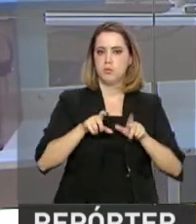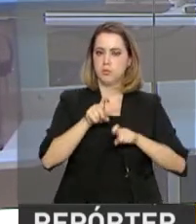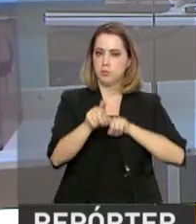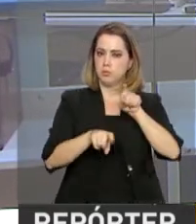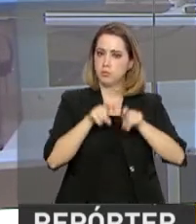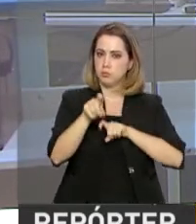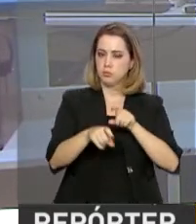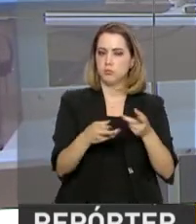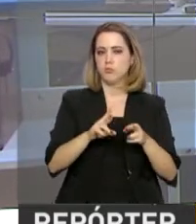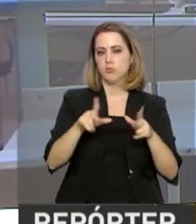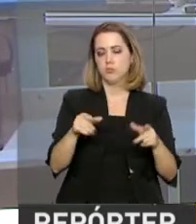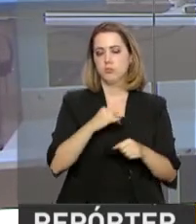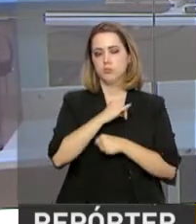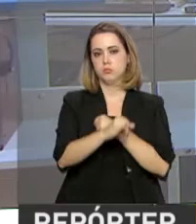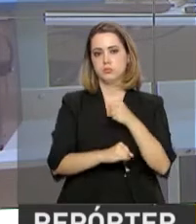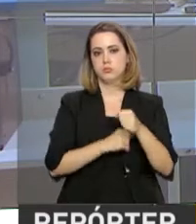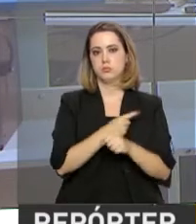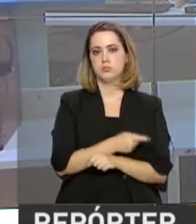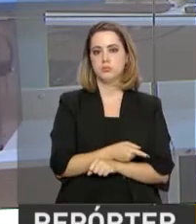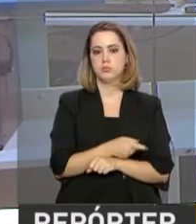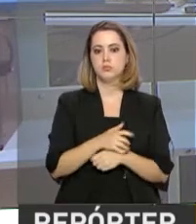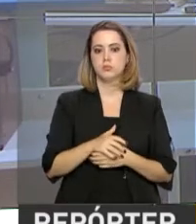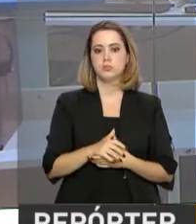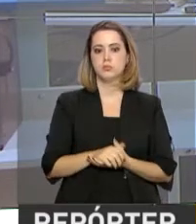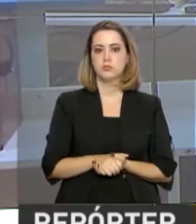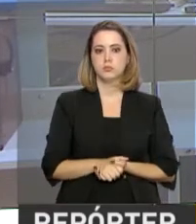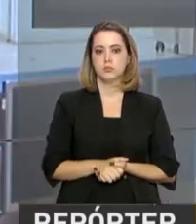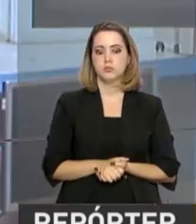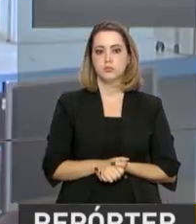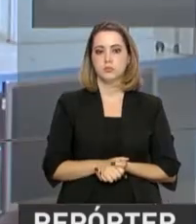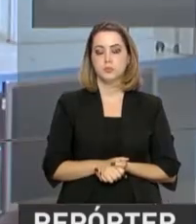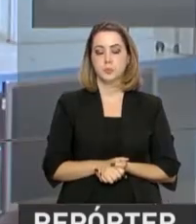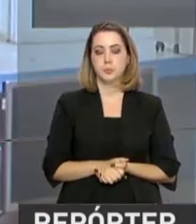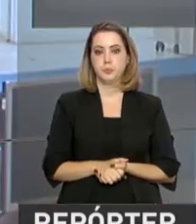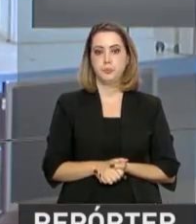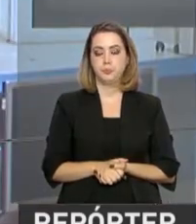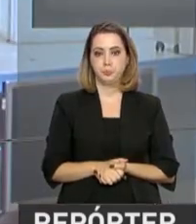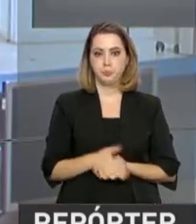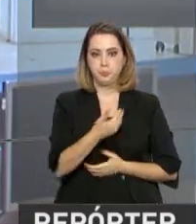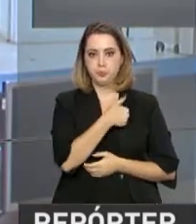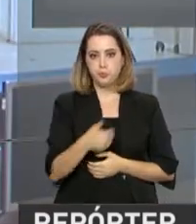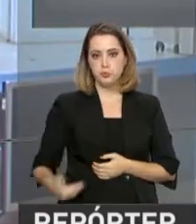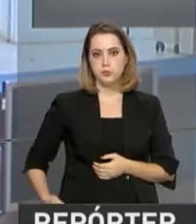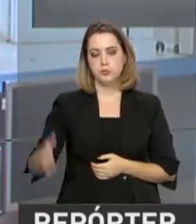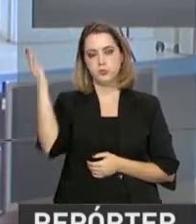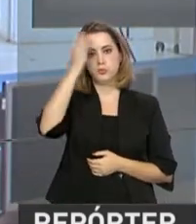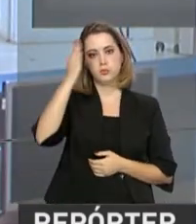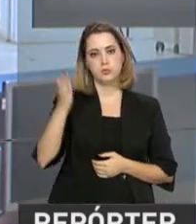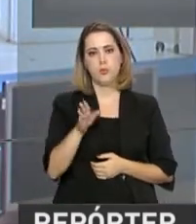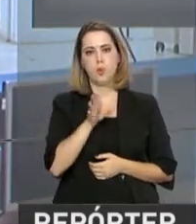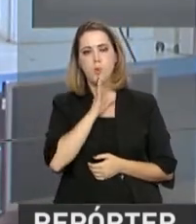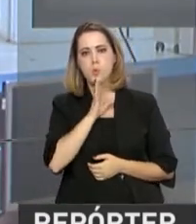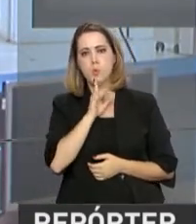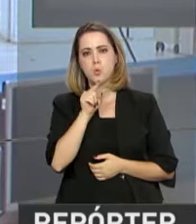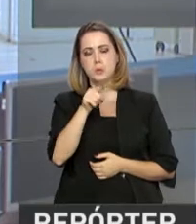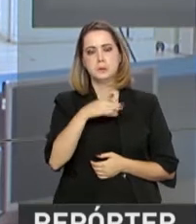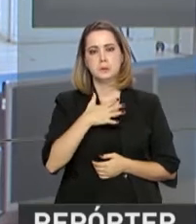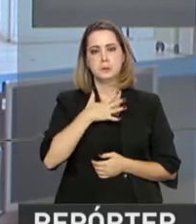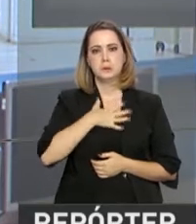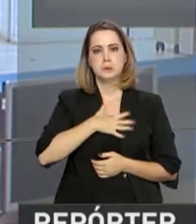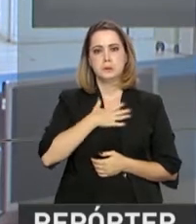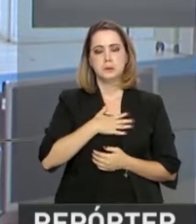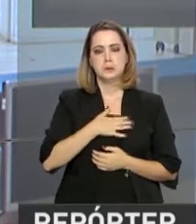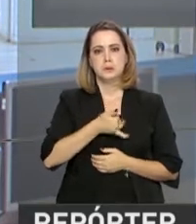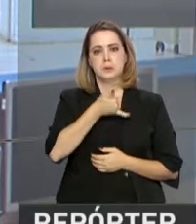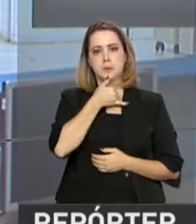endereço enem.inep.gov.br e o governo brasileiro tomou conhecimento com grande pesar